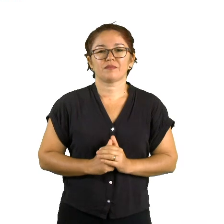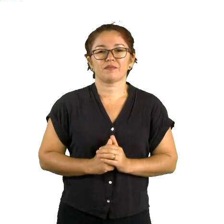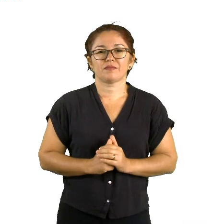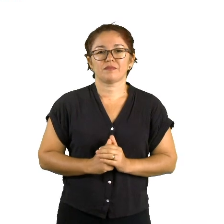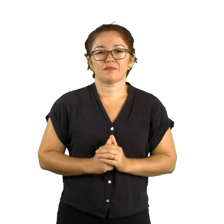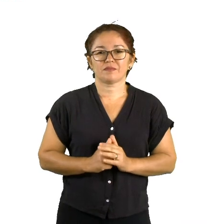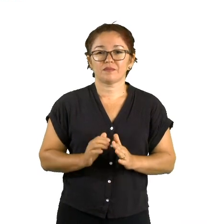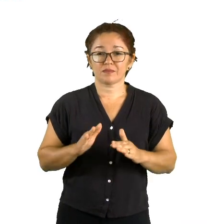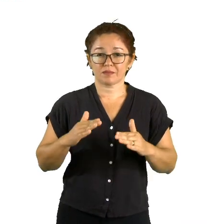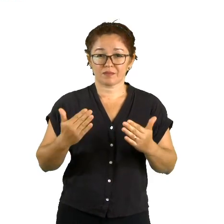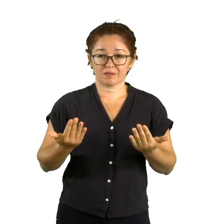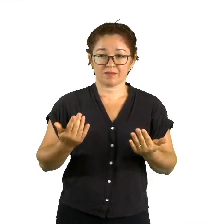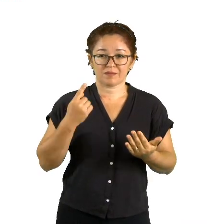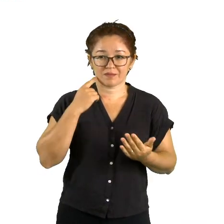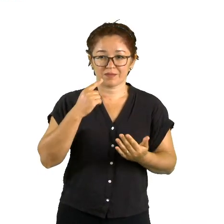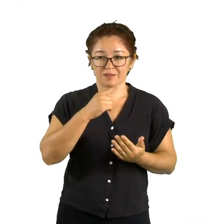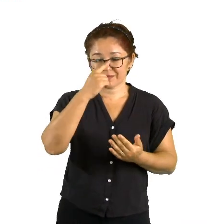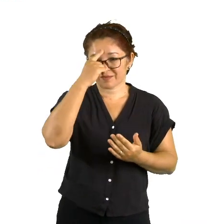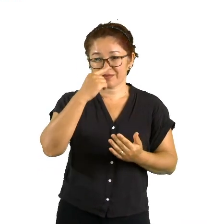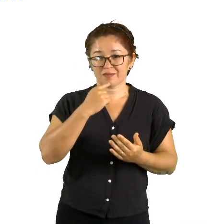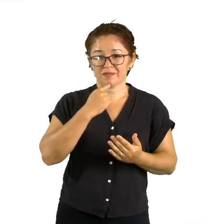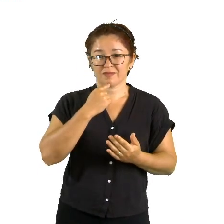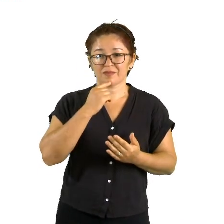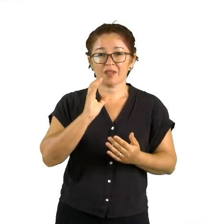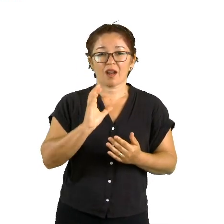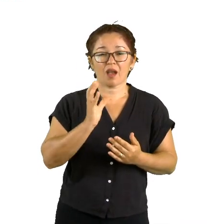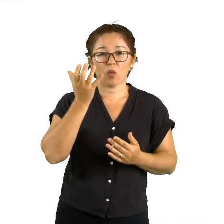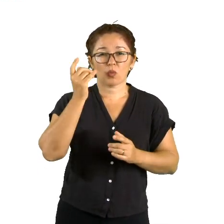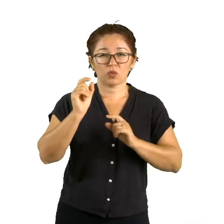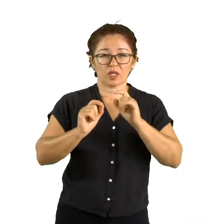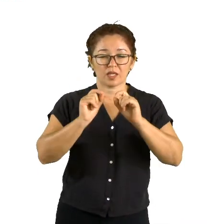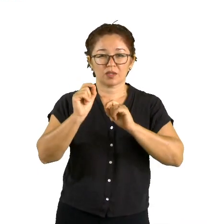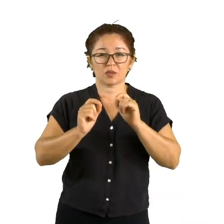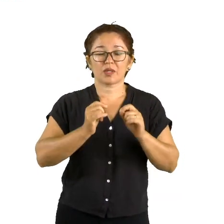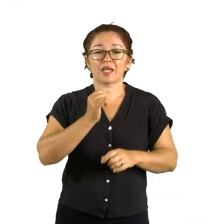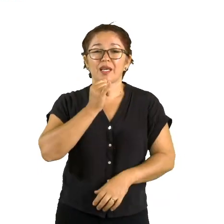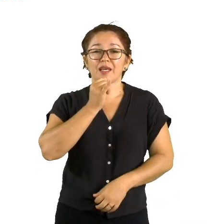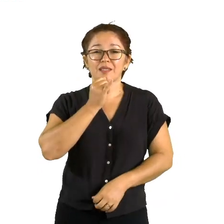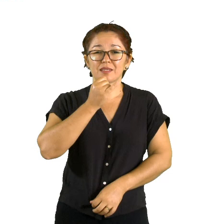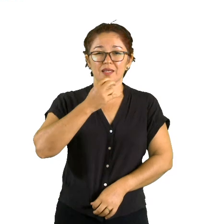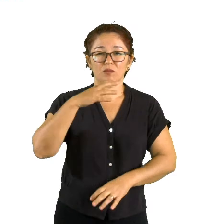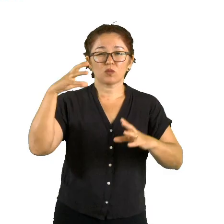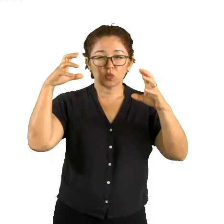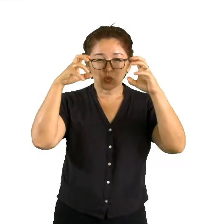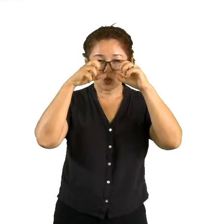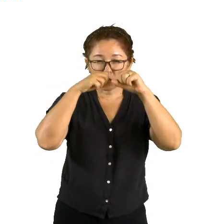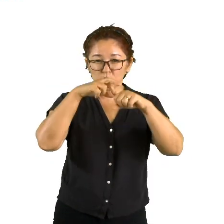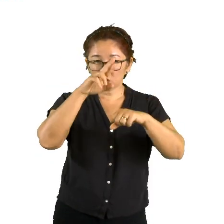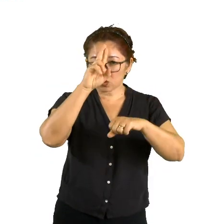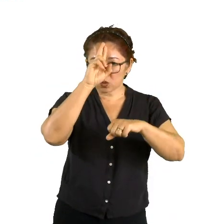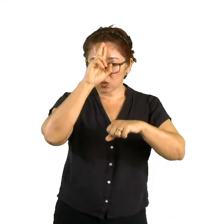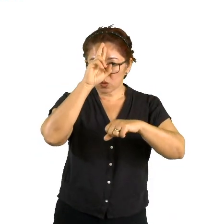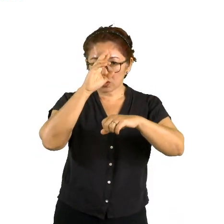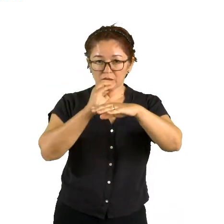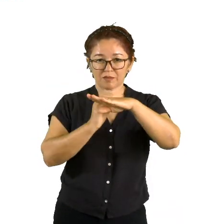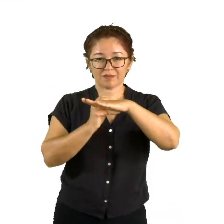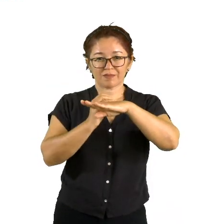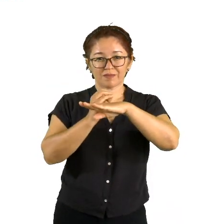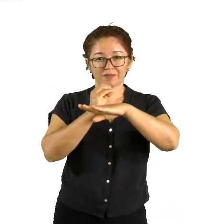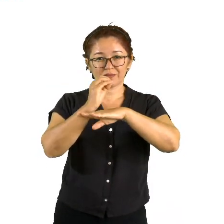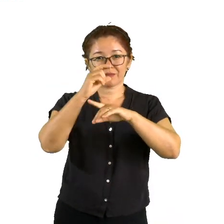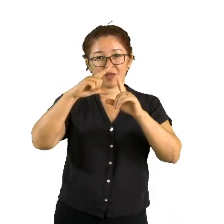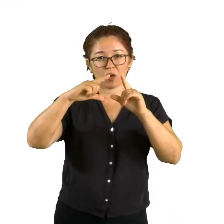nessa fase, a Lua nasce em torno da meia-noite e se põe mais ou menos ao meio-dia. E isso vai